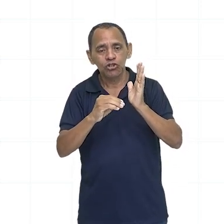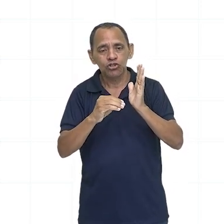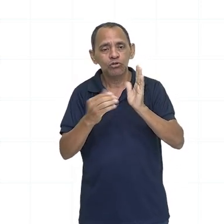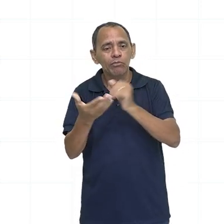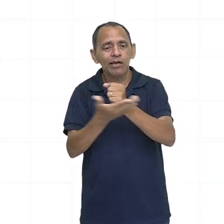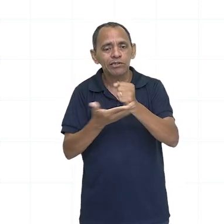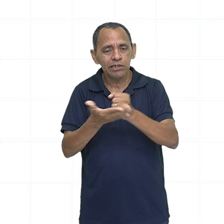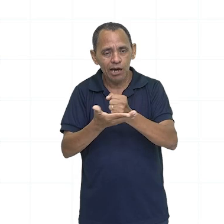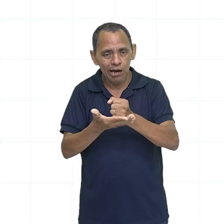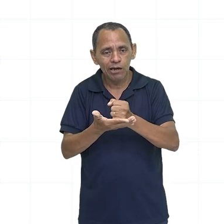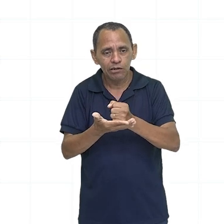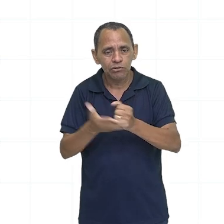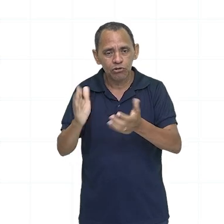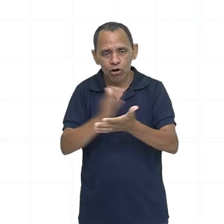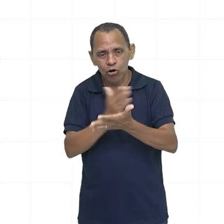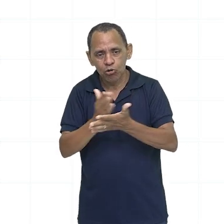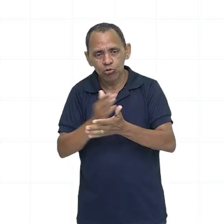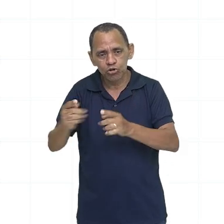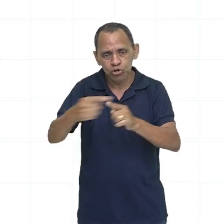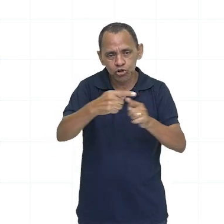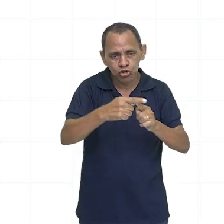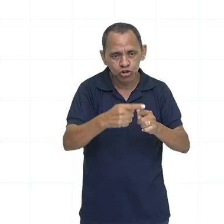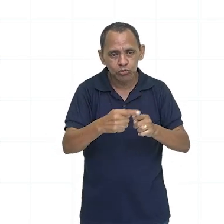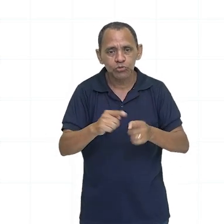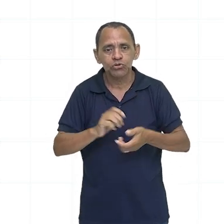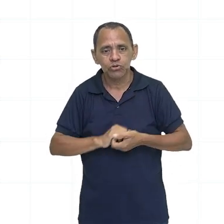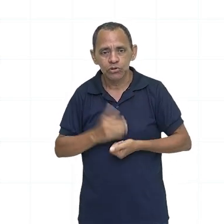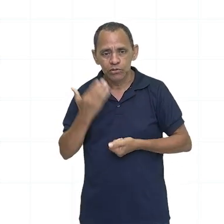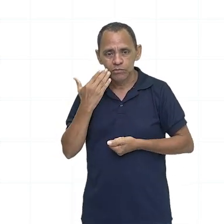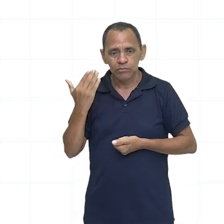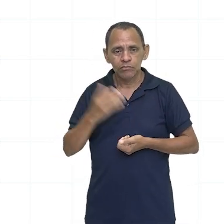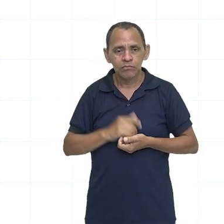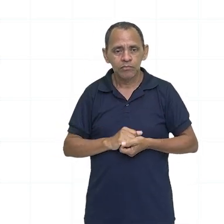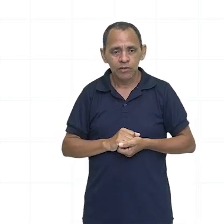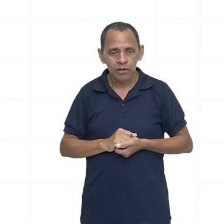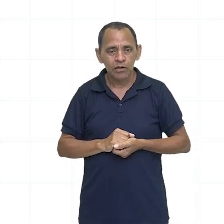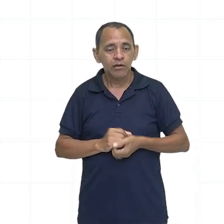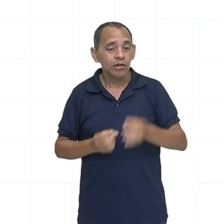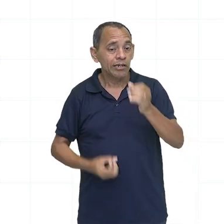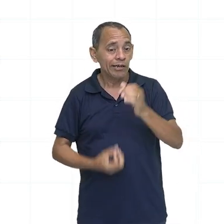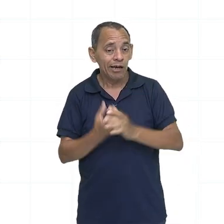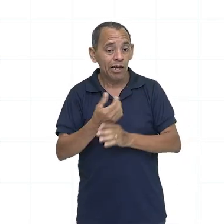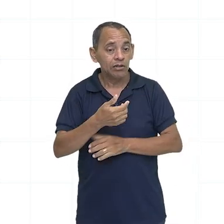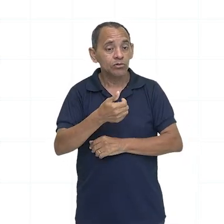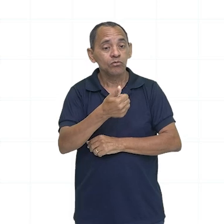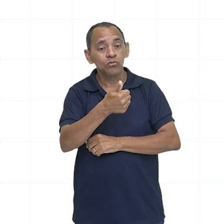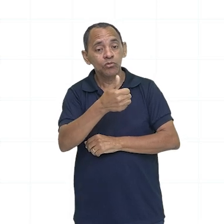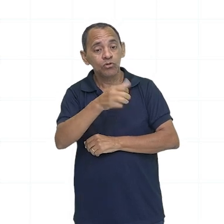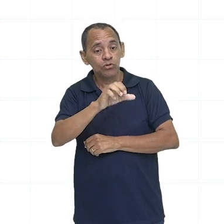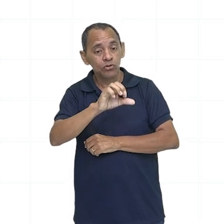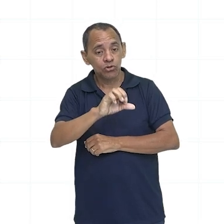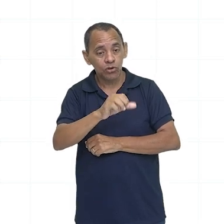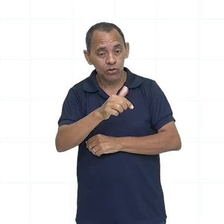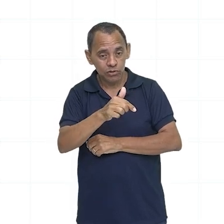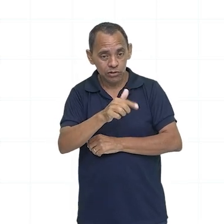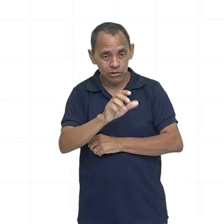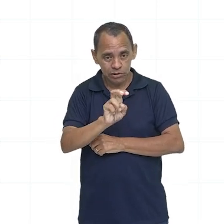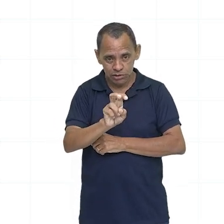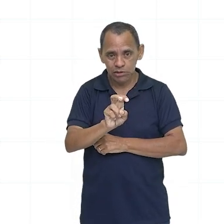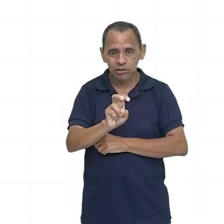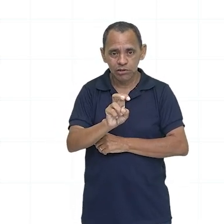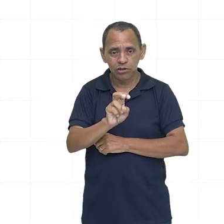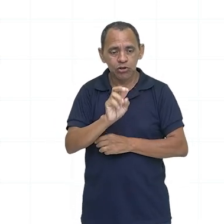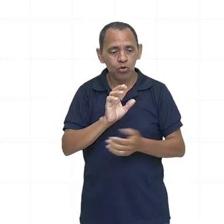estilos de Kenjutsu. O conceito do Kendo foi estabelecido em 1975 pela